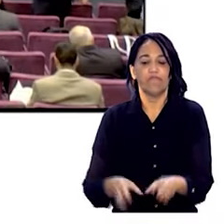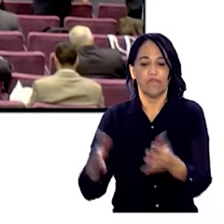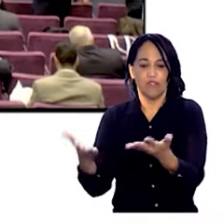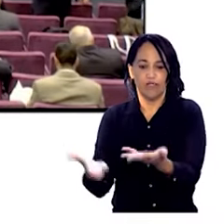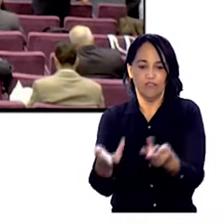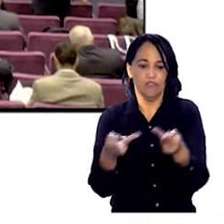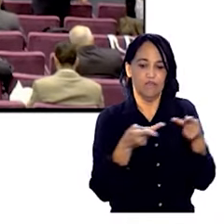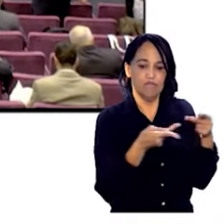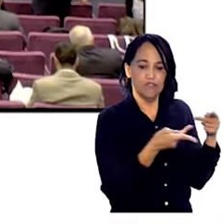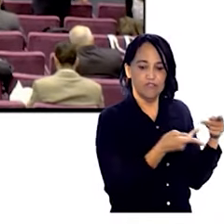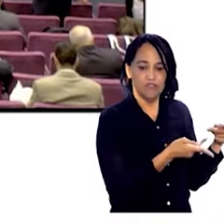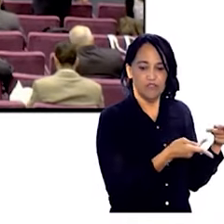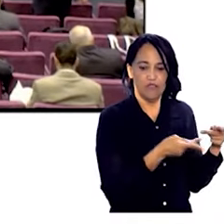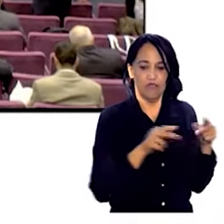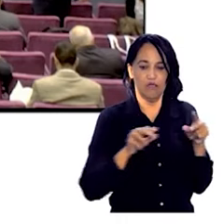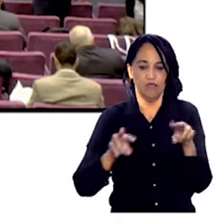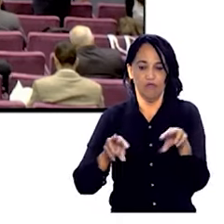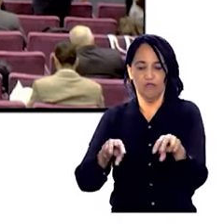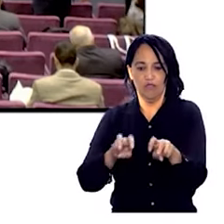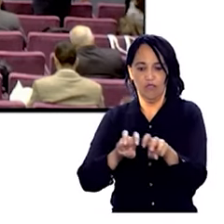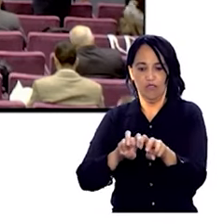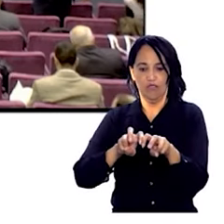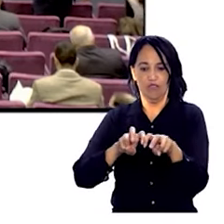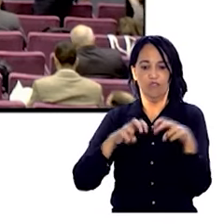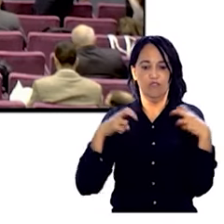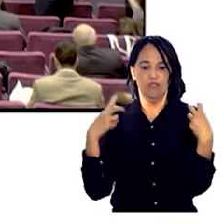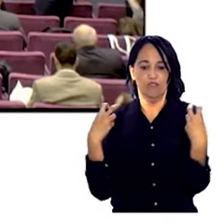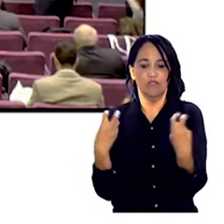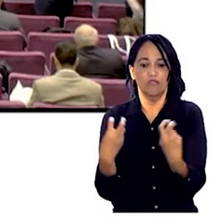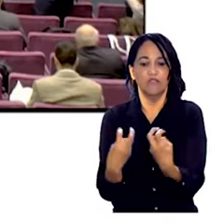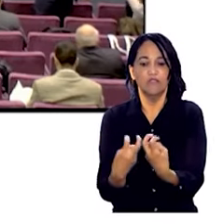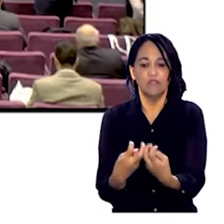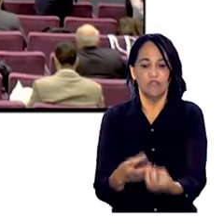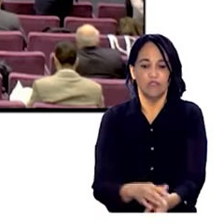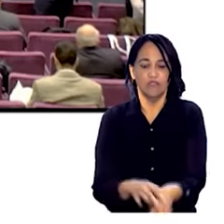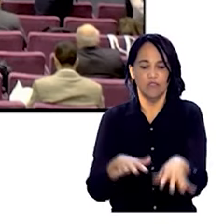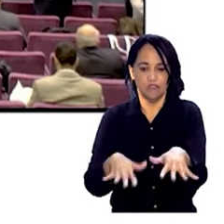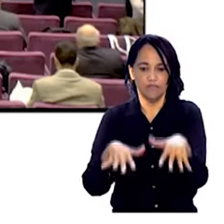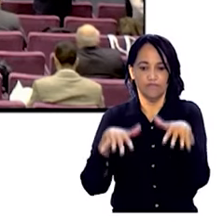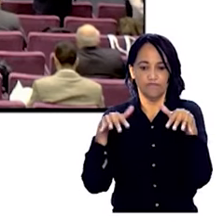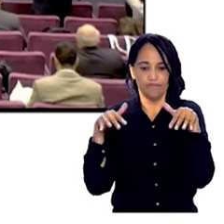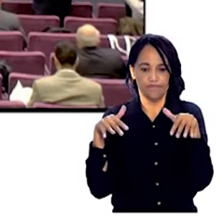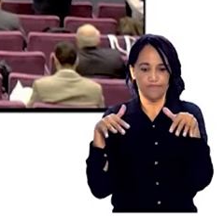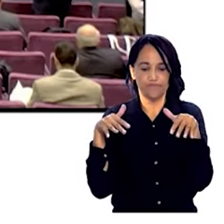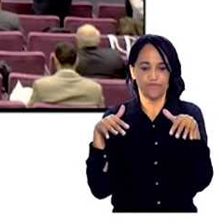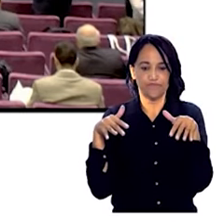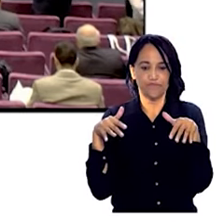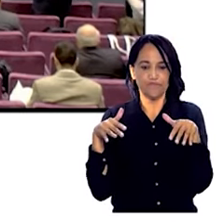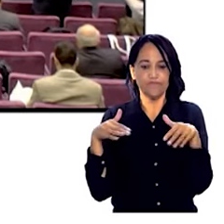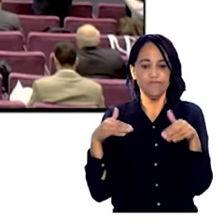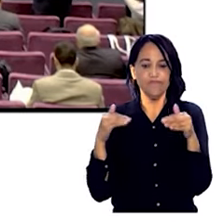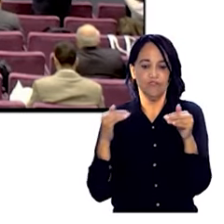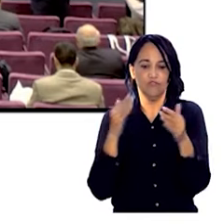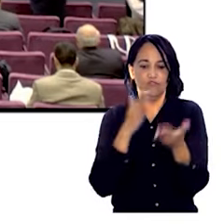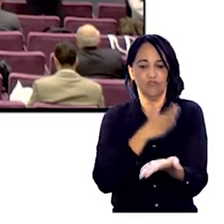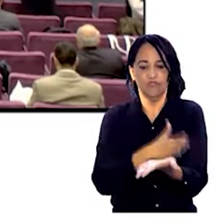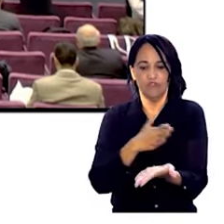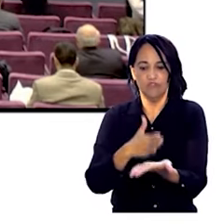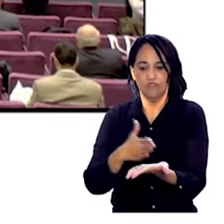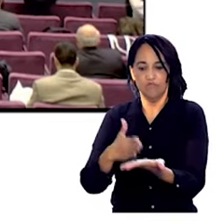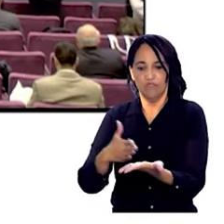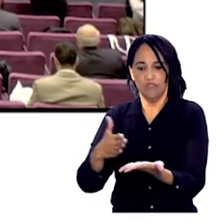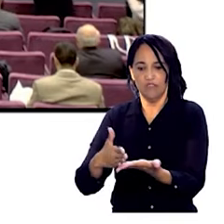ser registrada no nos três períodos do evento